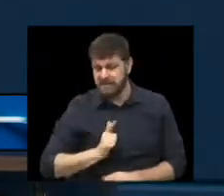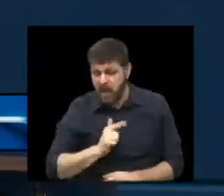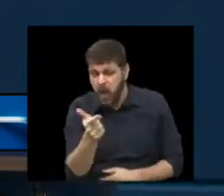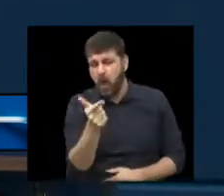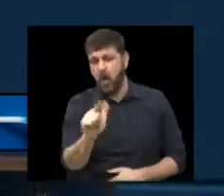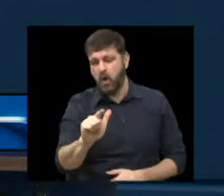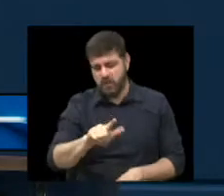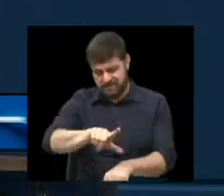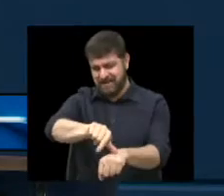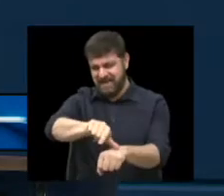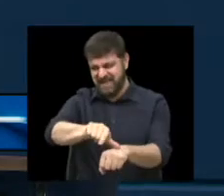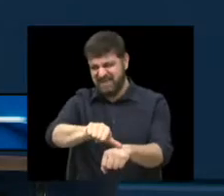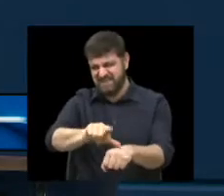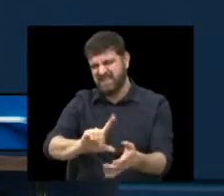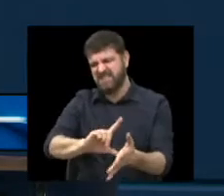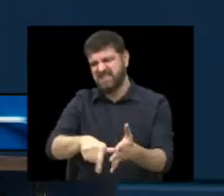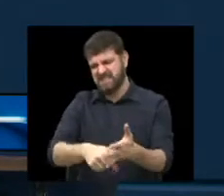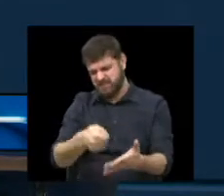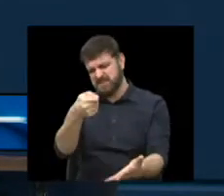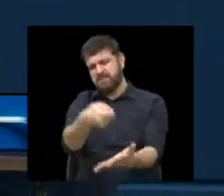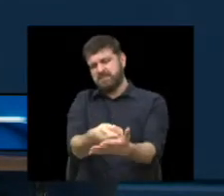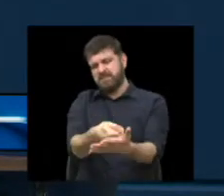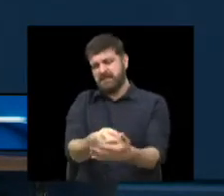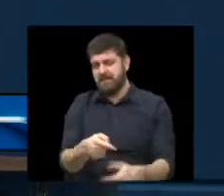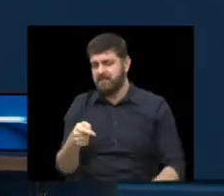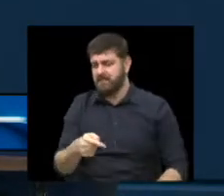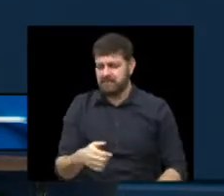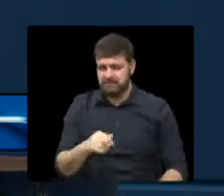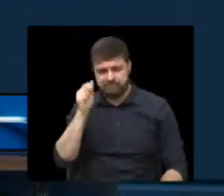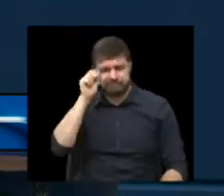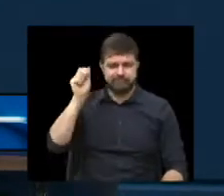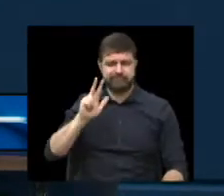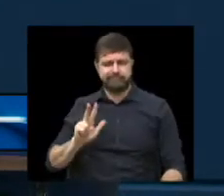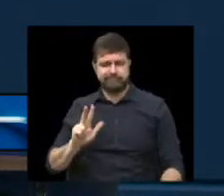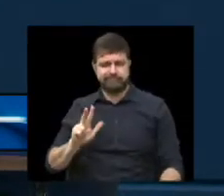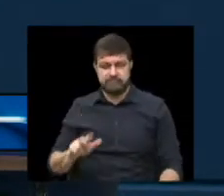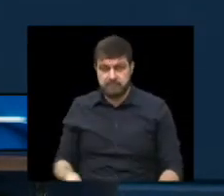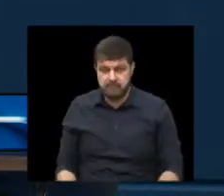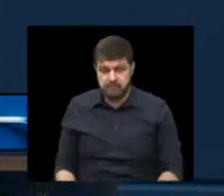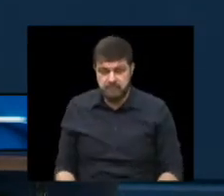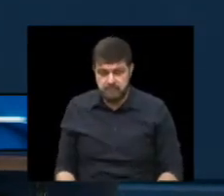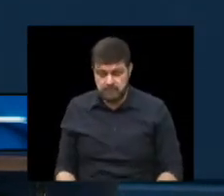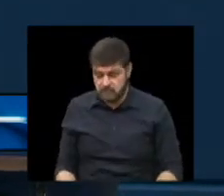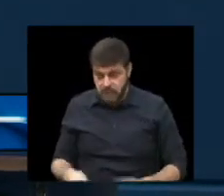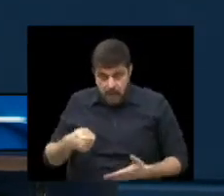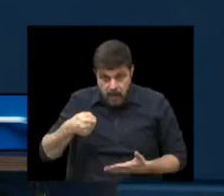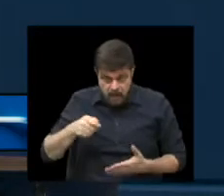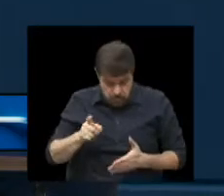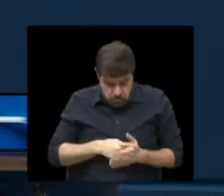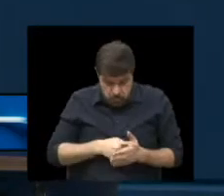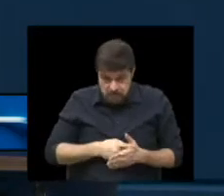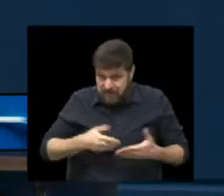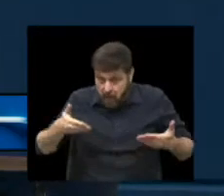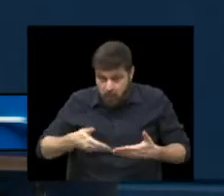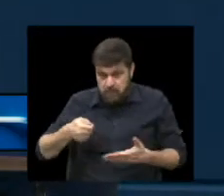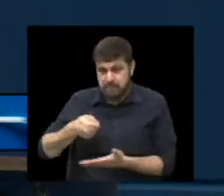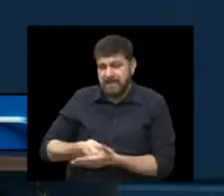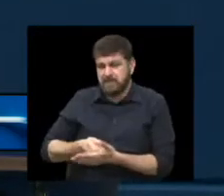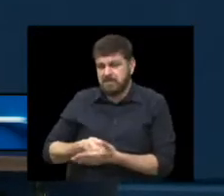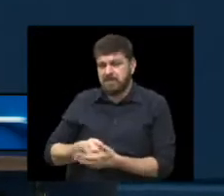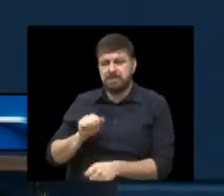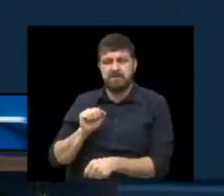agora estamos em 2017, prevendo um novo refis, ao invés de pagar as dívidas que ele tem com o município,